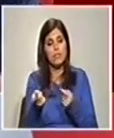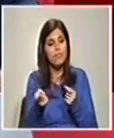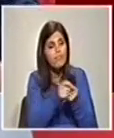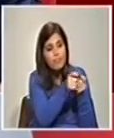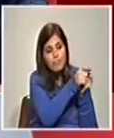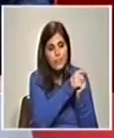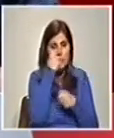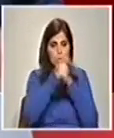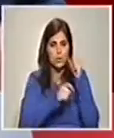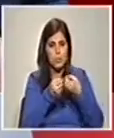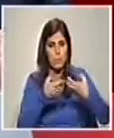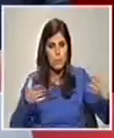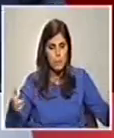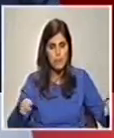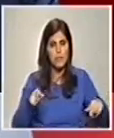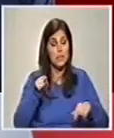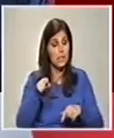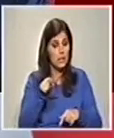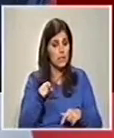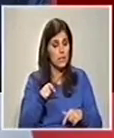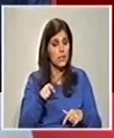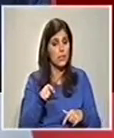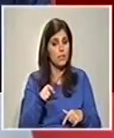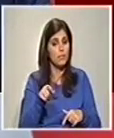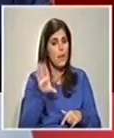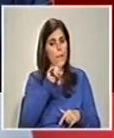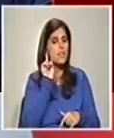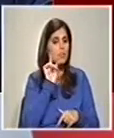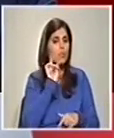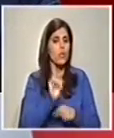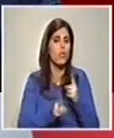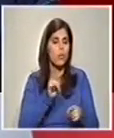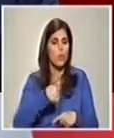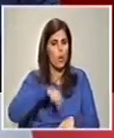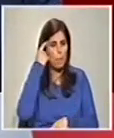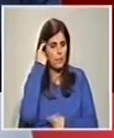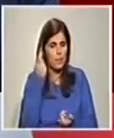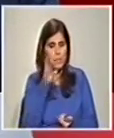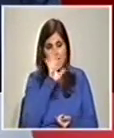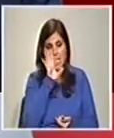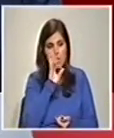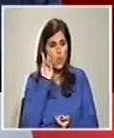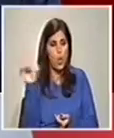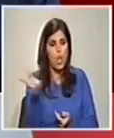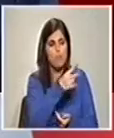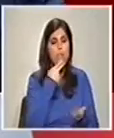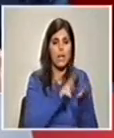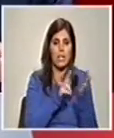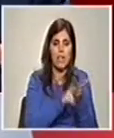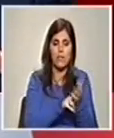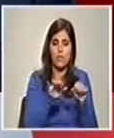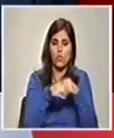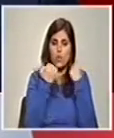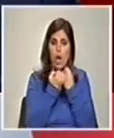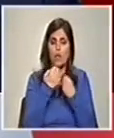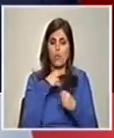e vai multiplicando. E esse efeito é muito mais importante do que nós pensamos. É evidente que se olharmos para a realidade social do país, nós vamos dizer, bom, isto